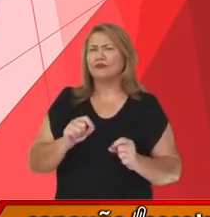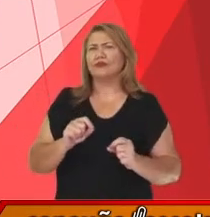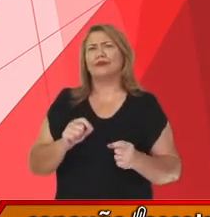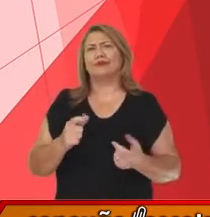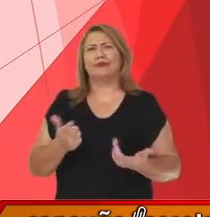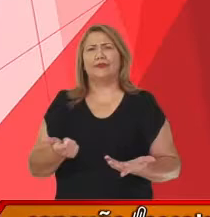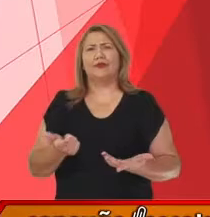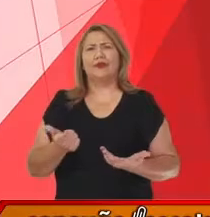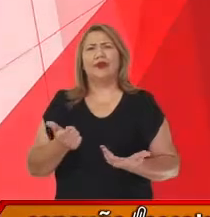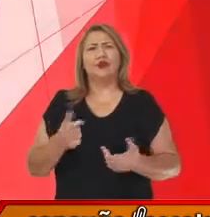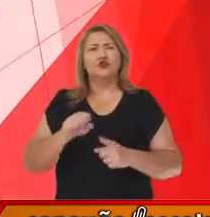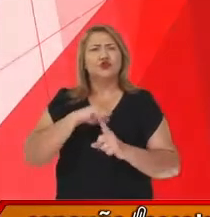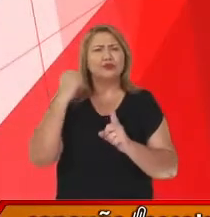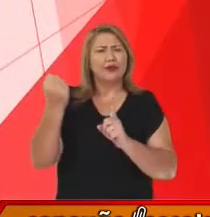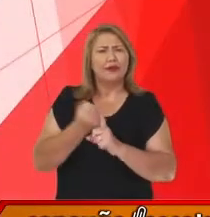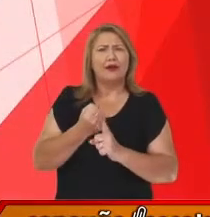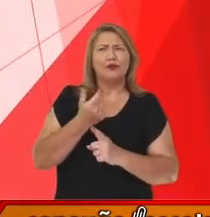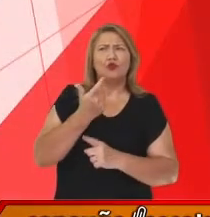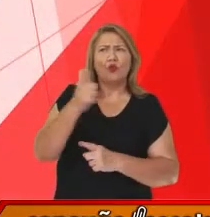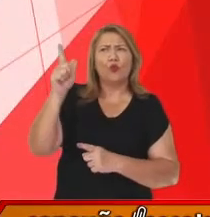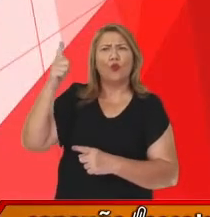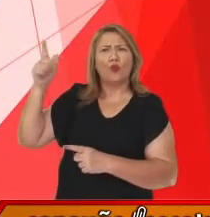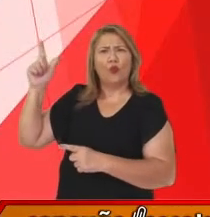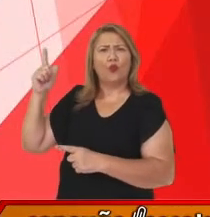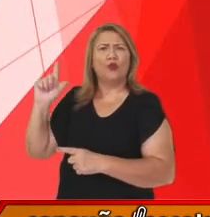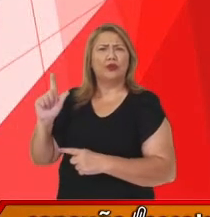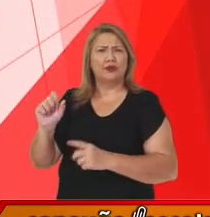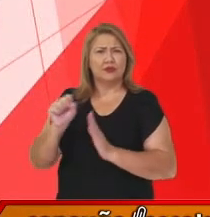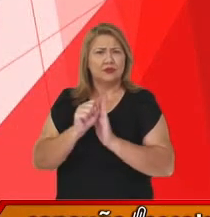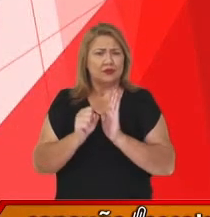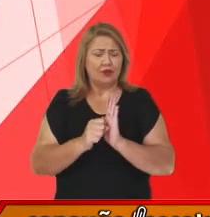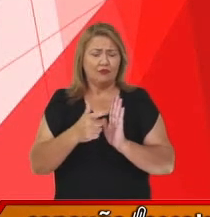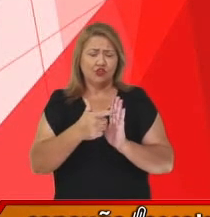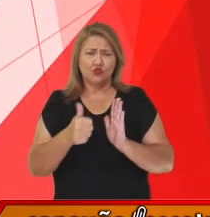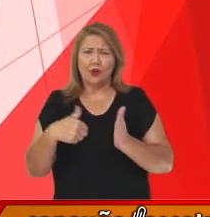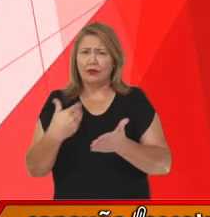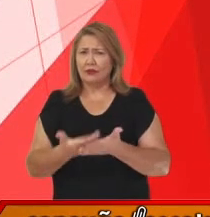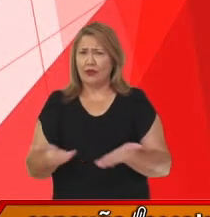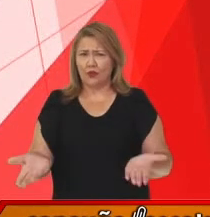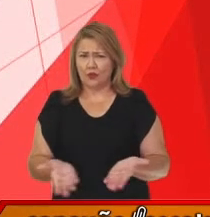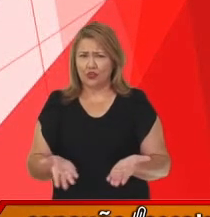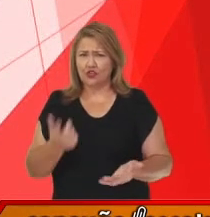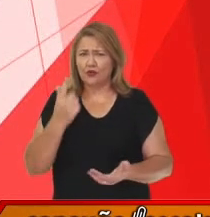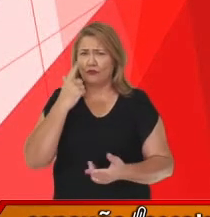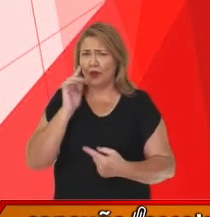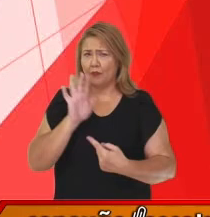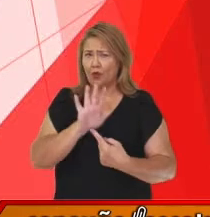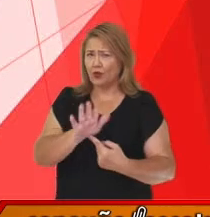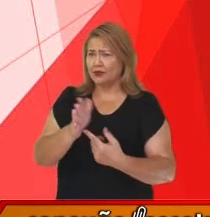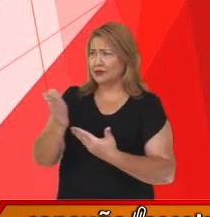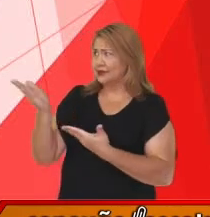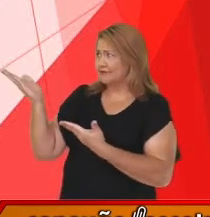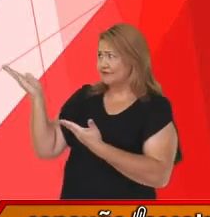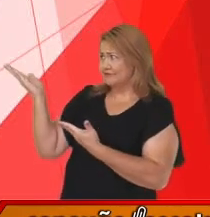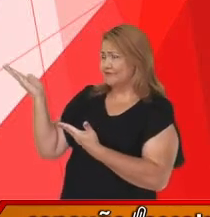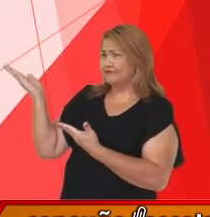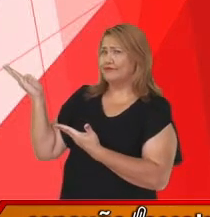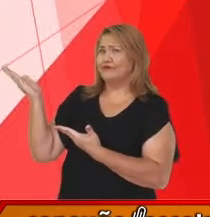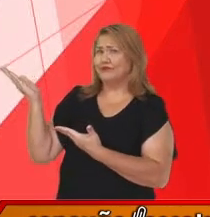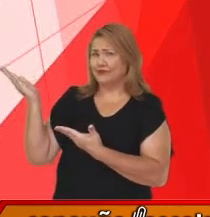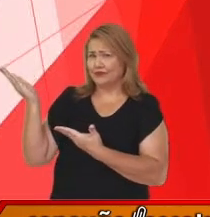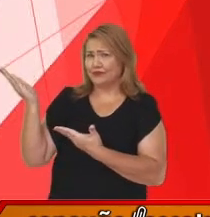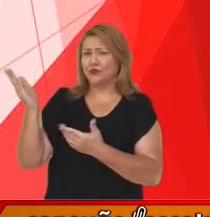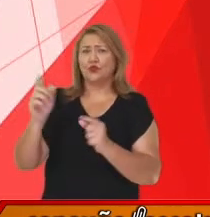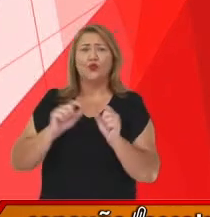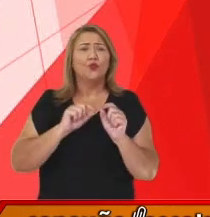inclusive, em muitas sociedades, hoje em pleno século XXI. Eu gostaria de destacar para vocês aqui agora